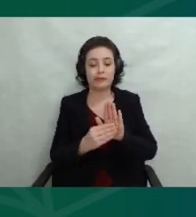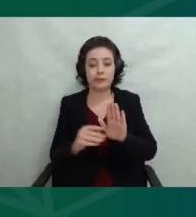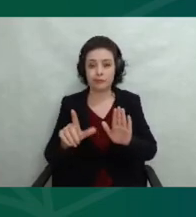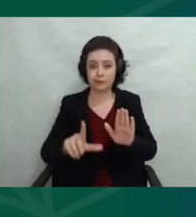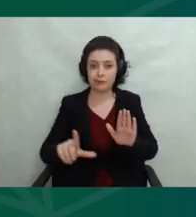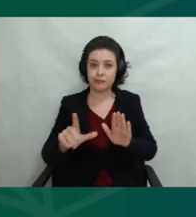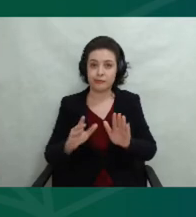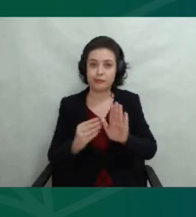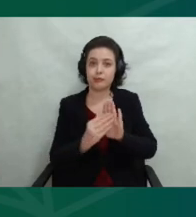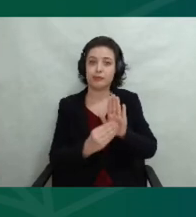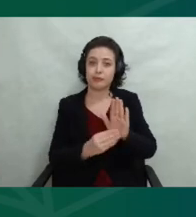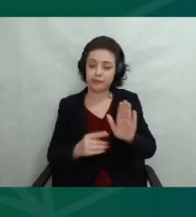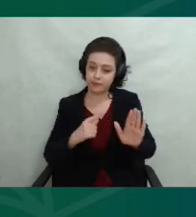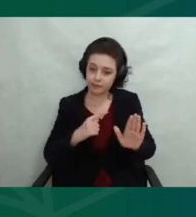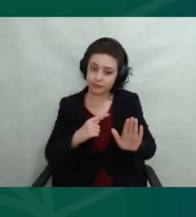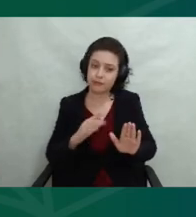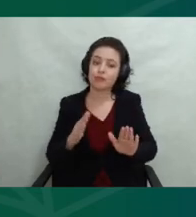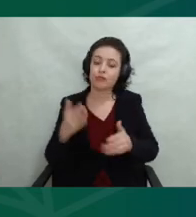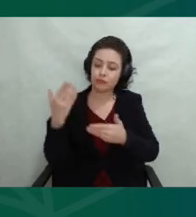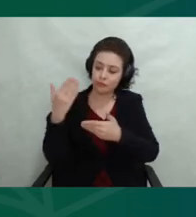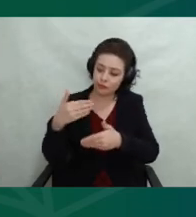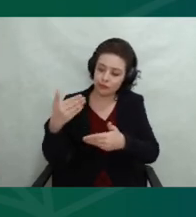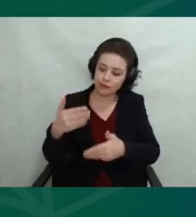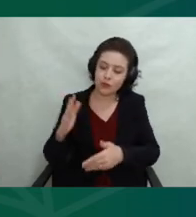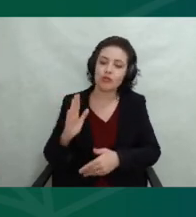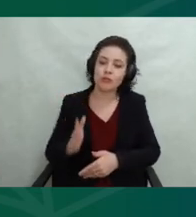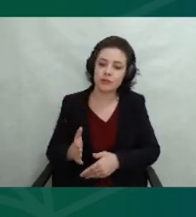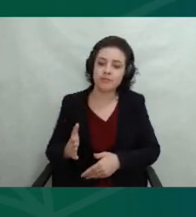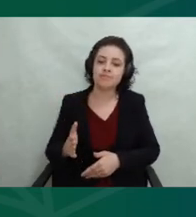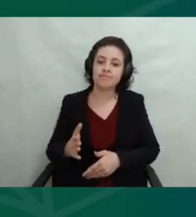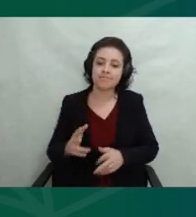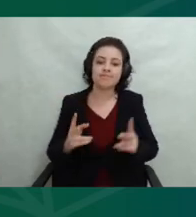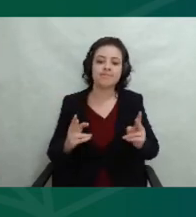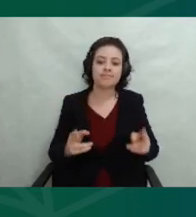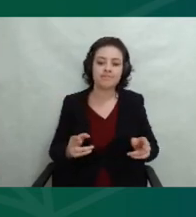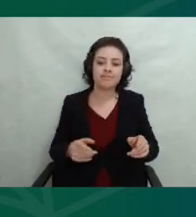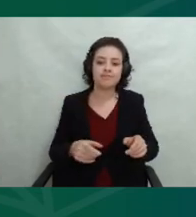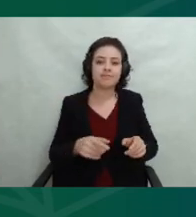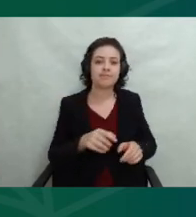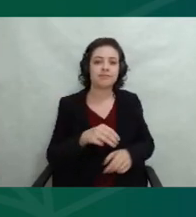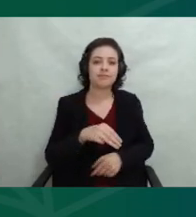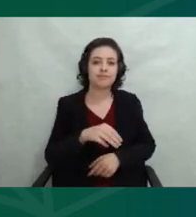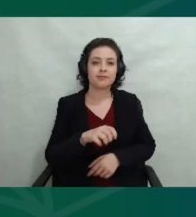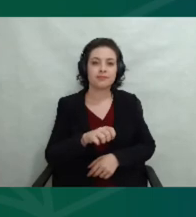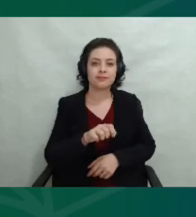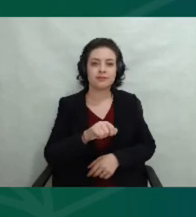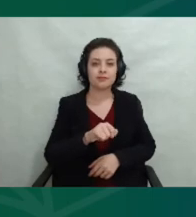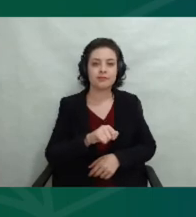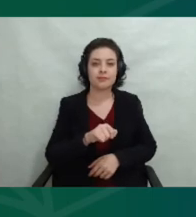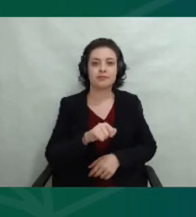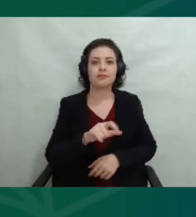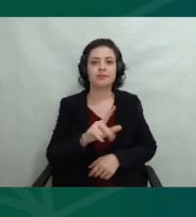encontrou também esse mesmo tipo de efeitos em mexilhões marinhos. Pode passar o próximo, por favor.